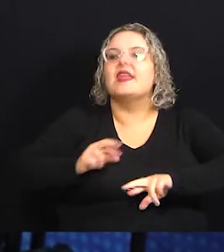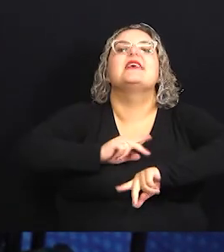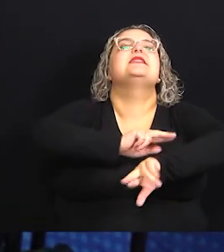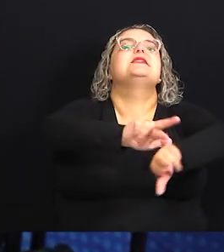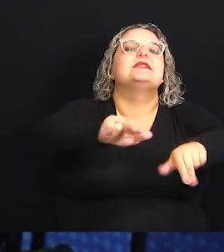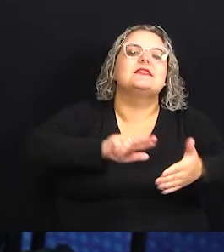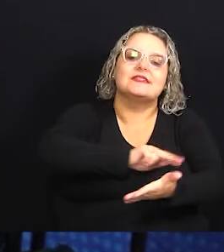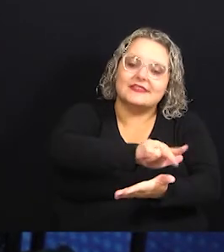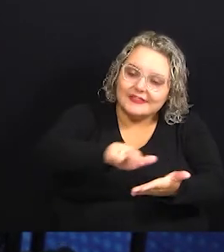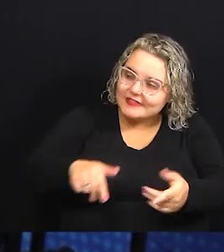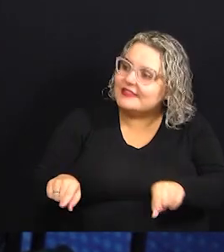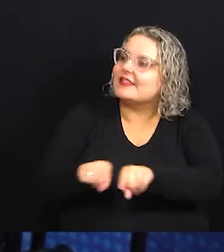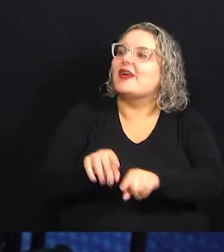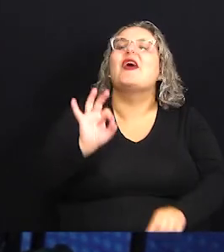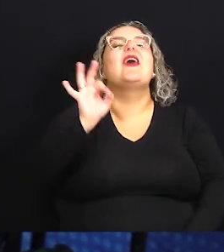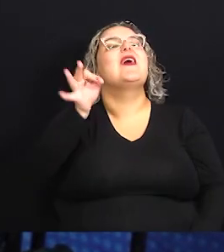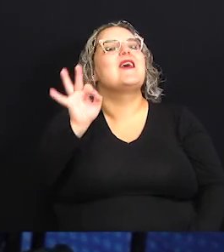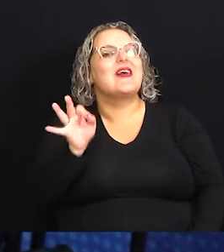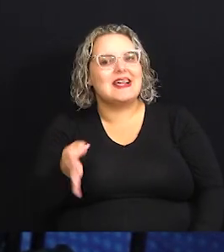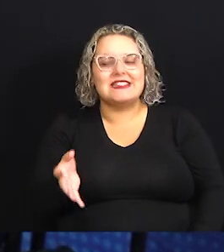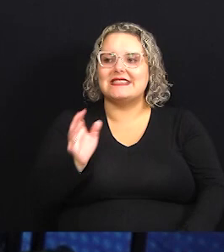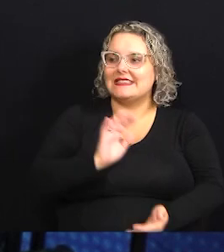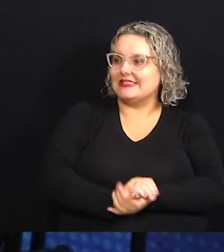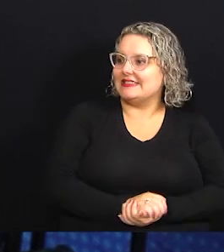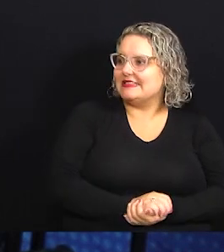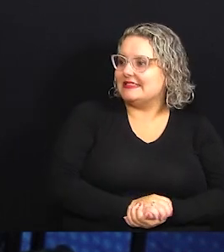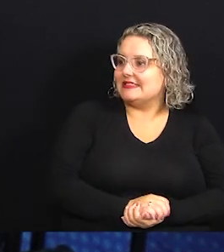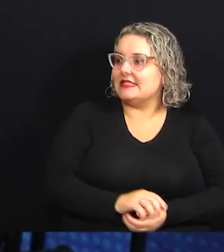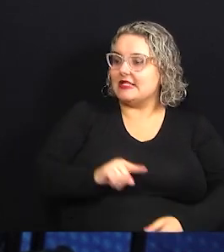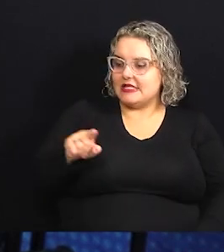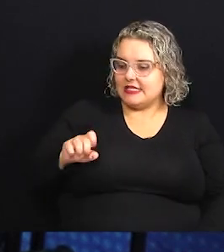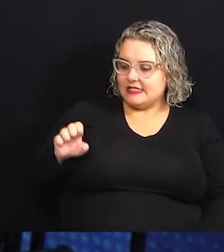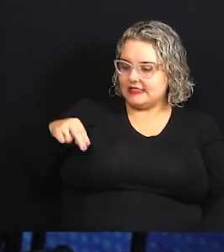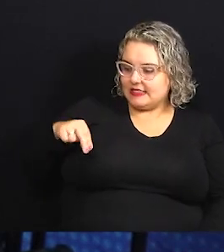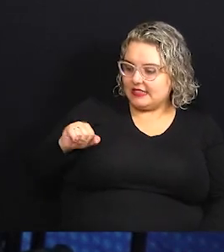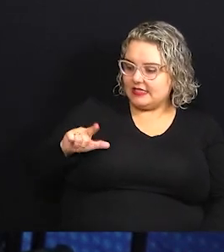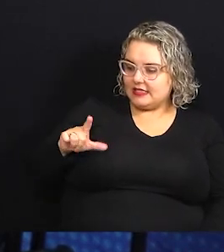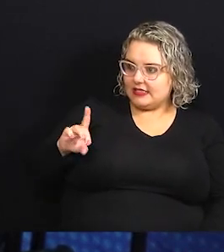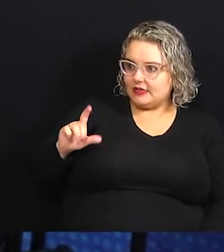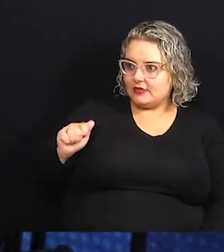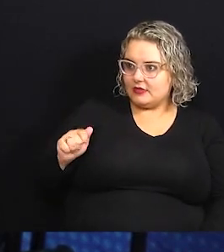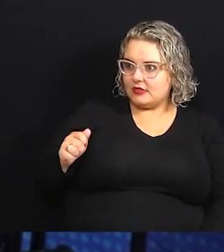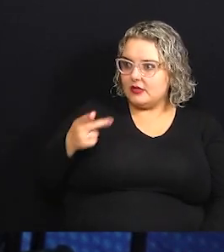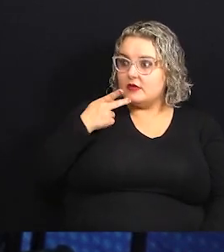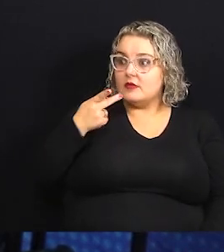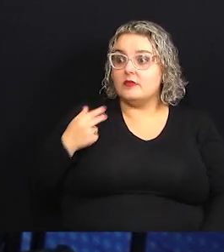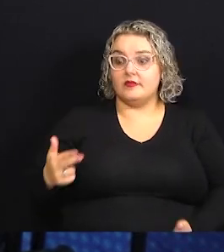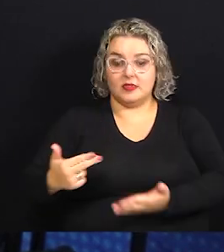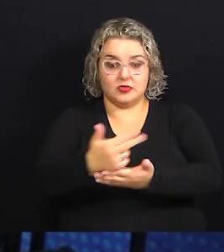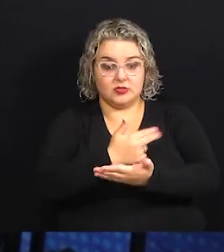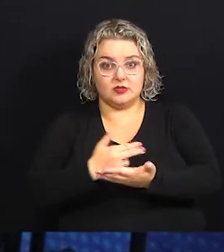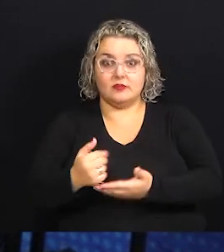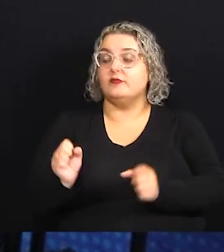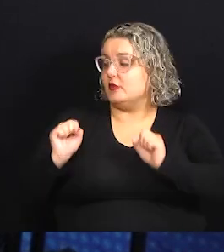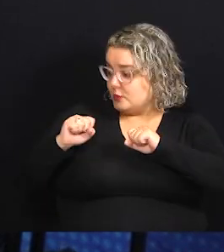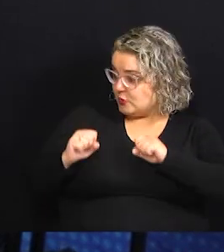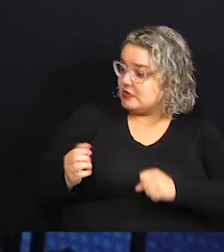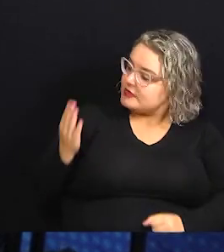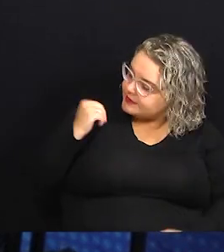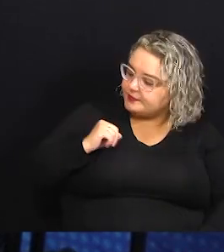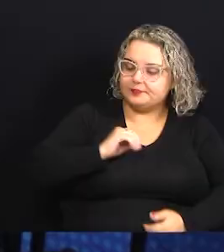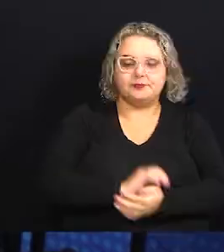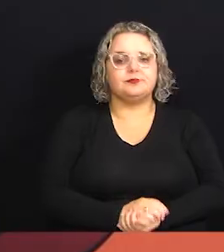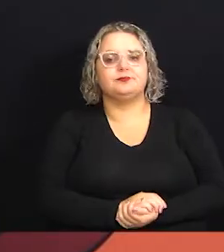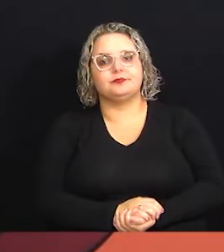Sensacional. Nas universidades, inclusive. Com certeza, com certeza. Zenilda, vamos falar das ilustrações?